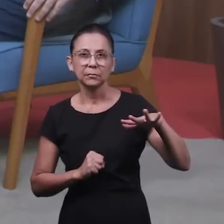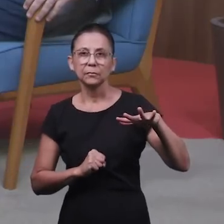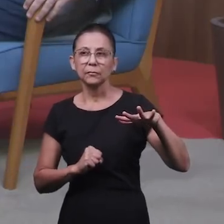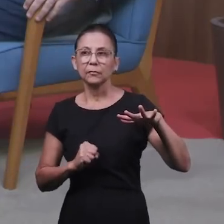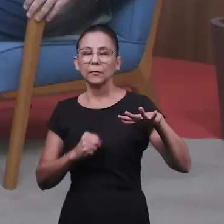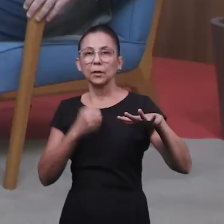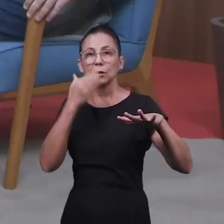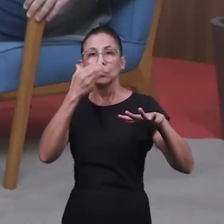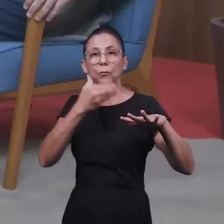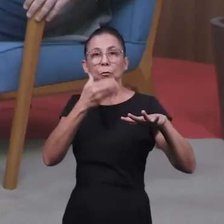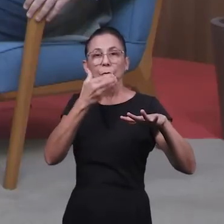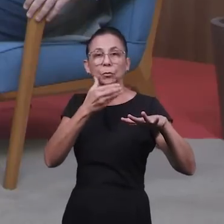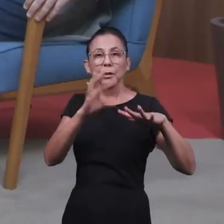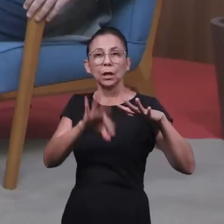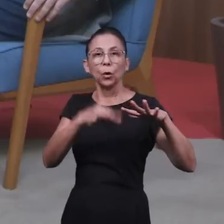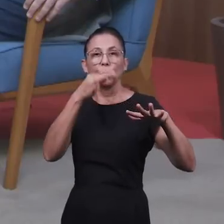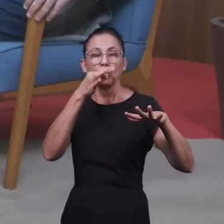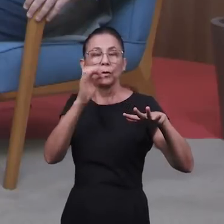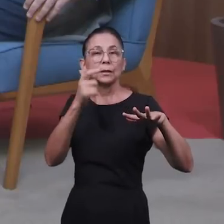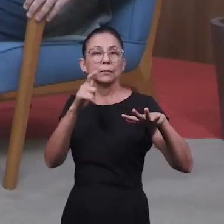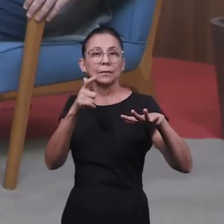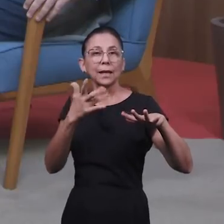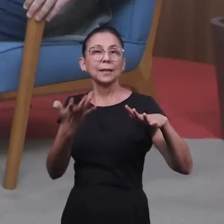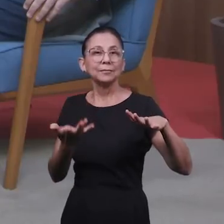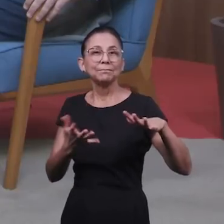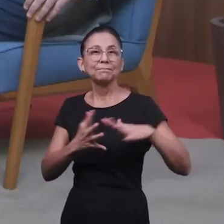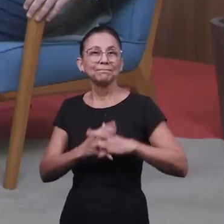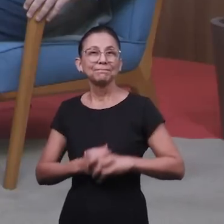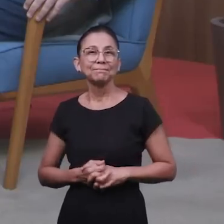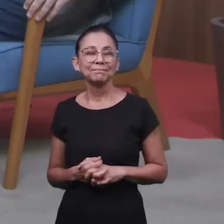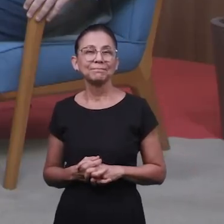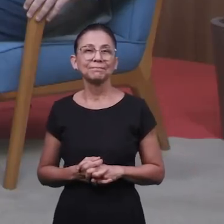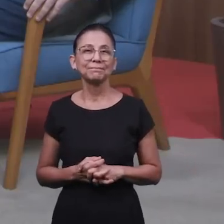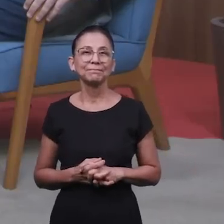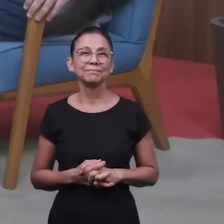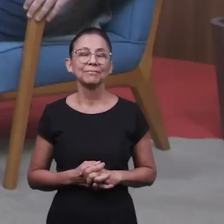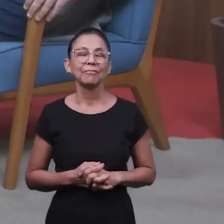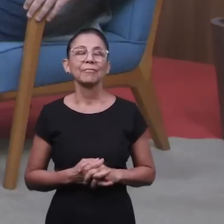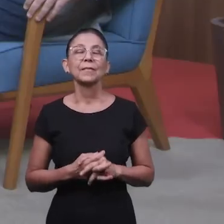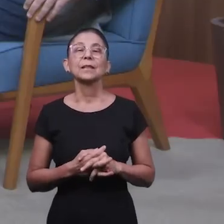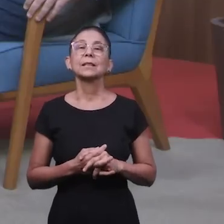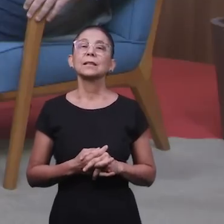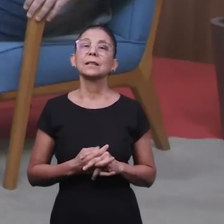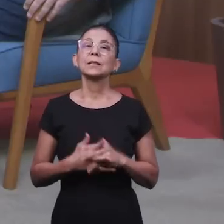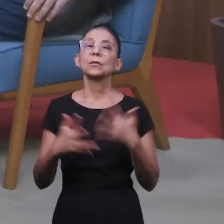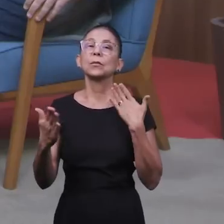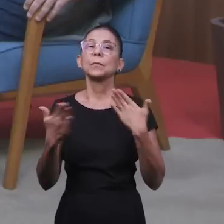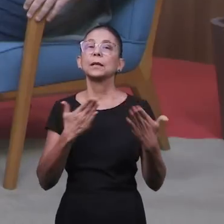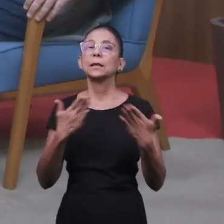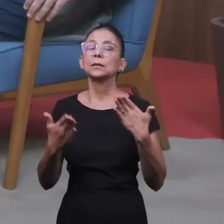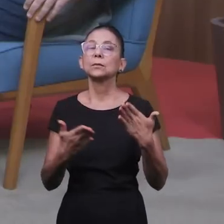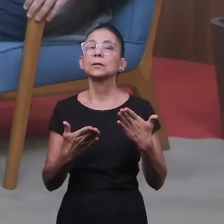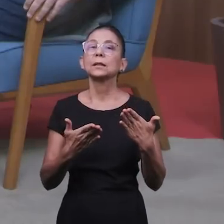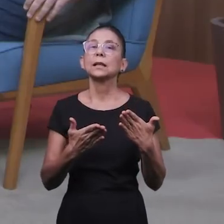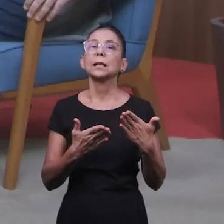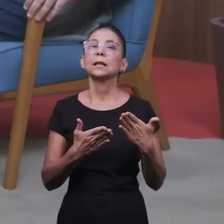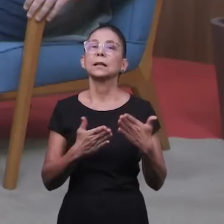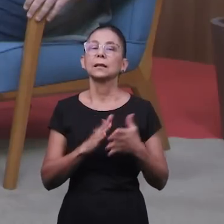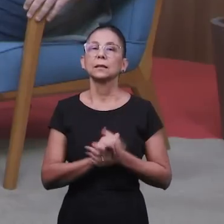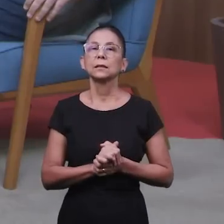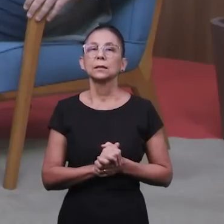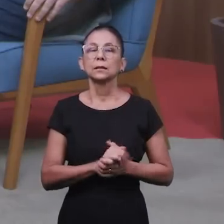frutos. Então, essa questão do pecado é uma questão muito importante, muito